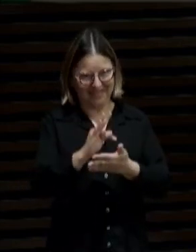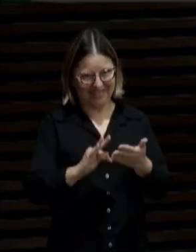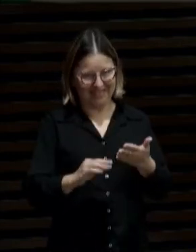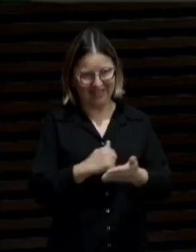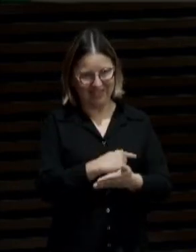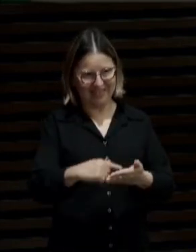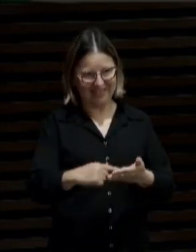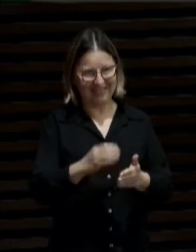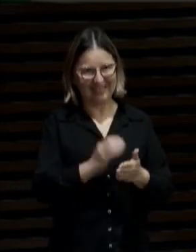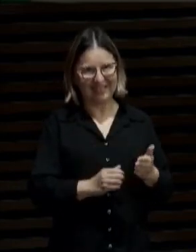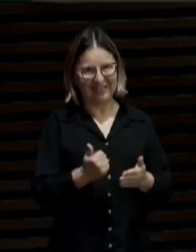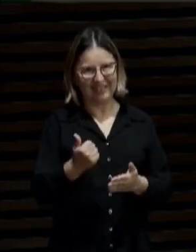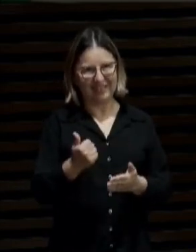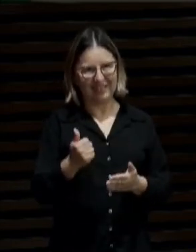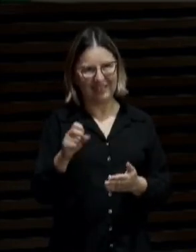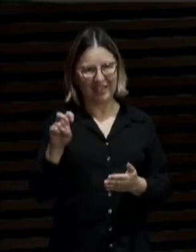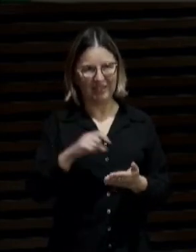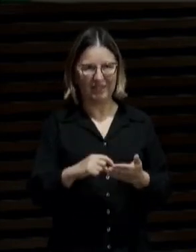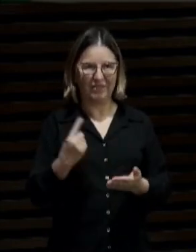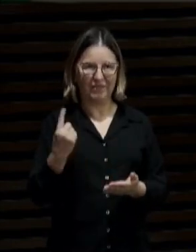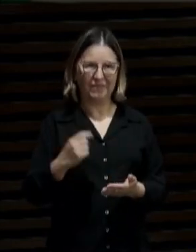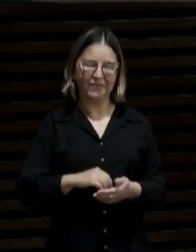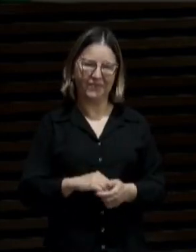Gênesis 15, versículo 1.